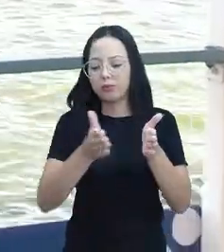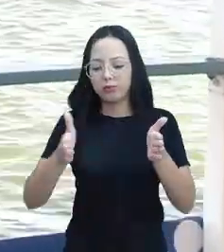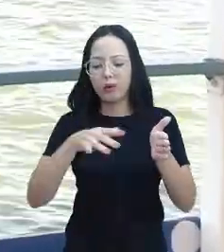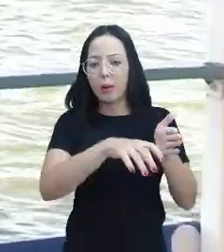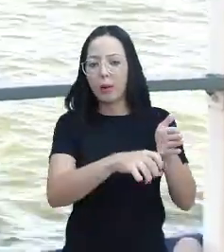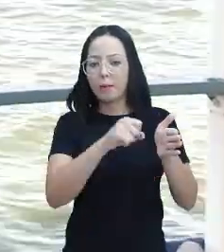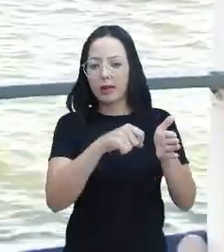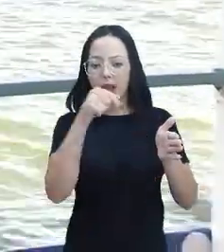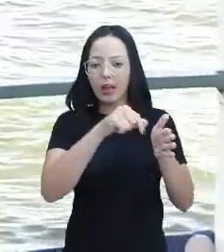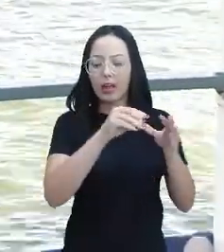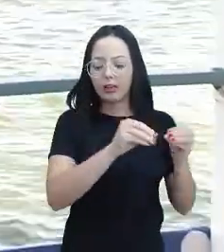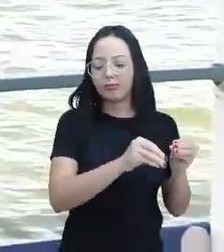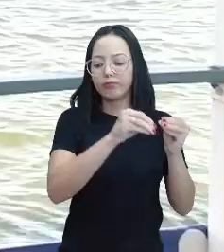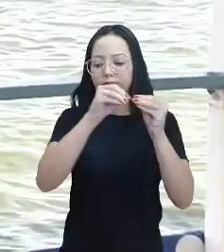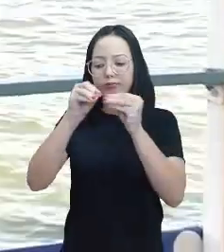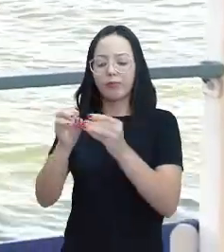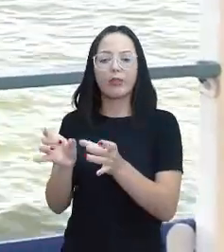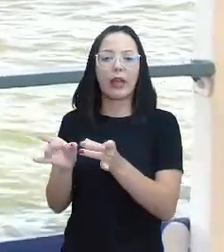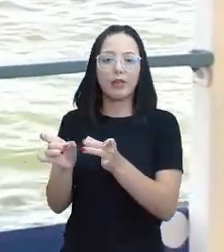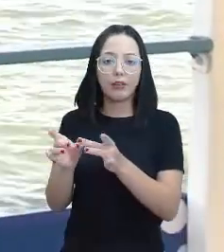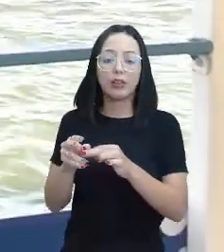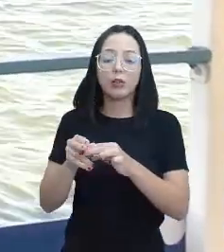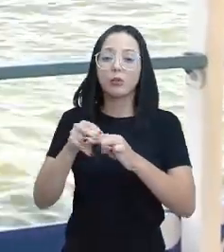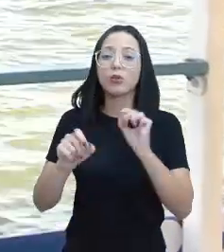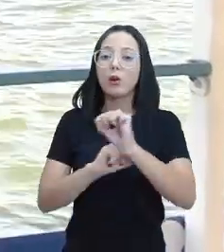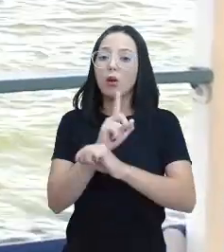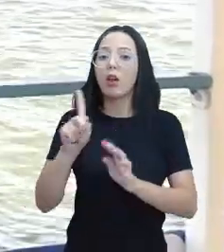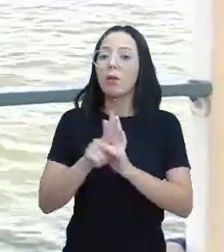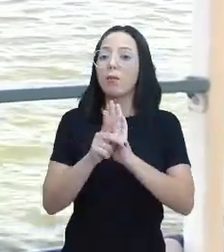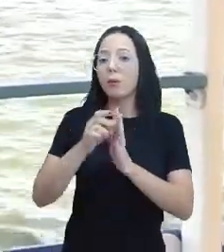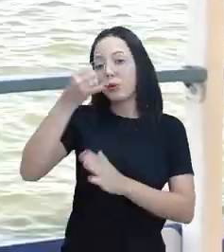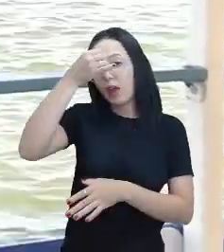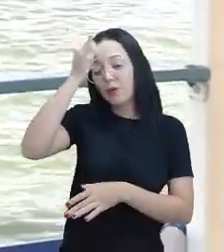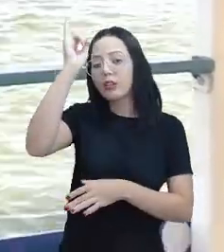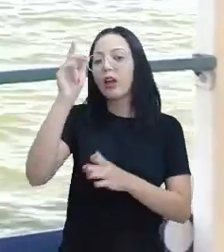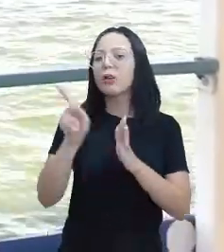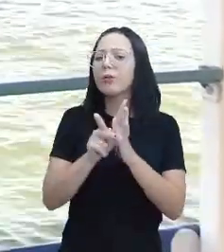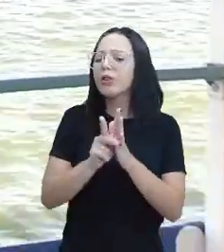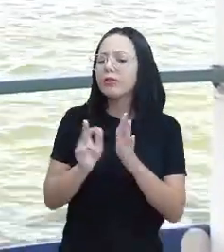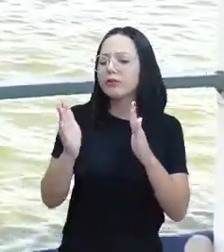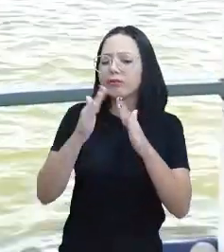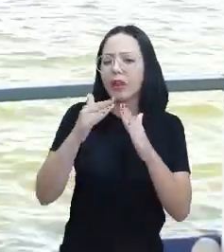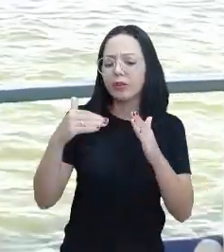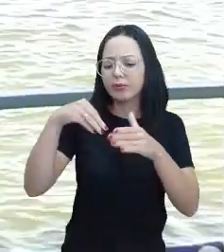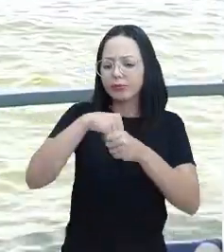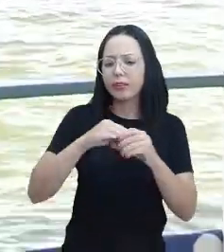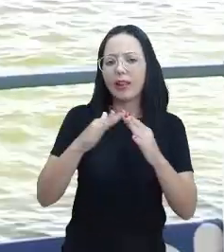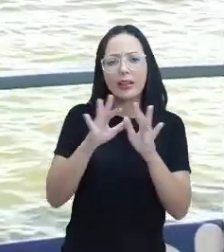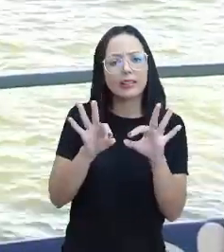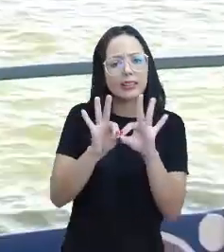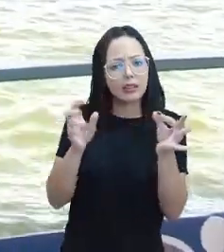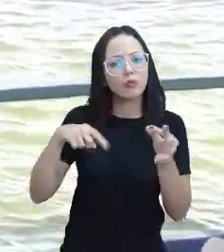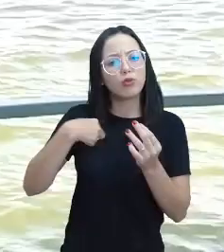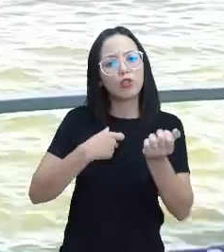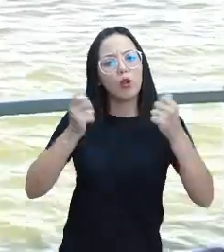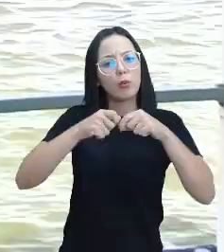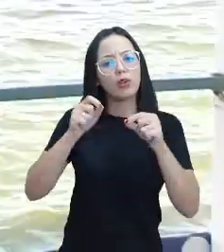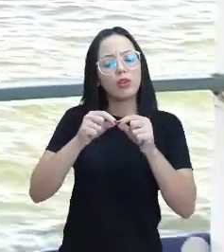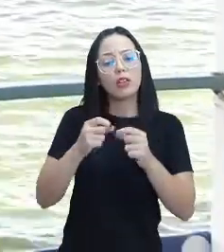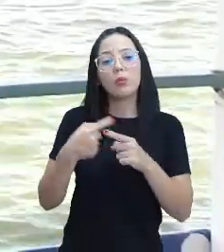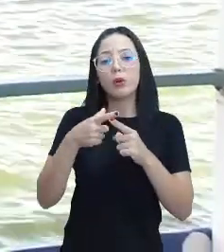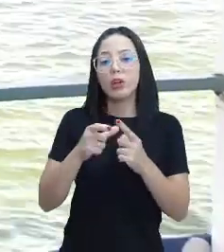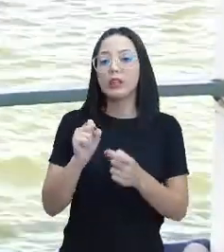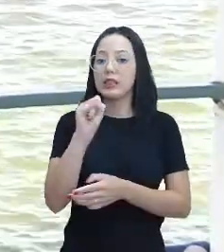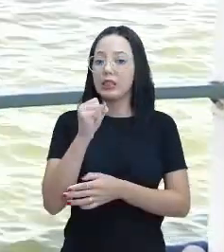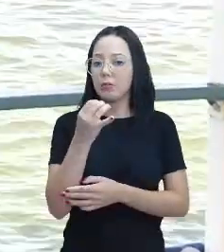resíduo e leva e vende. Então já é uma maneira de evitar. Então é uma pequena ação em casa que a gente pode fazer. Se a gente coloca,